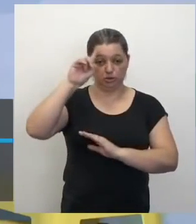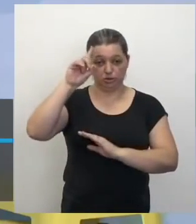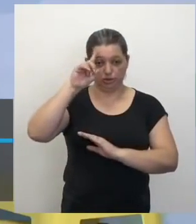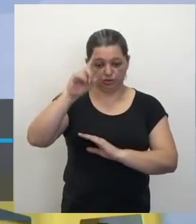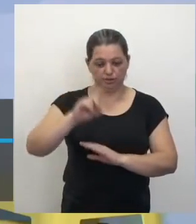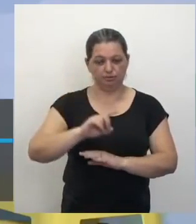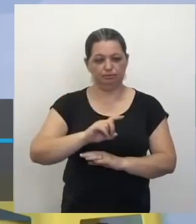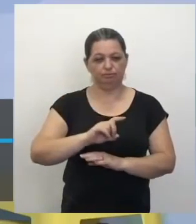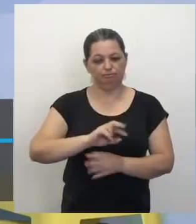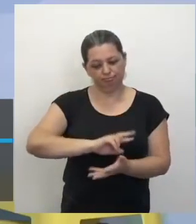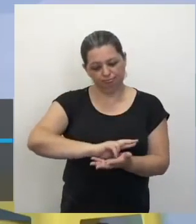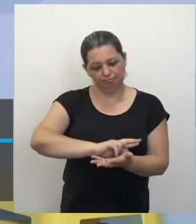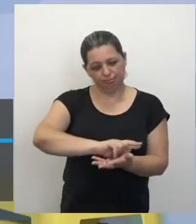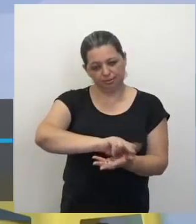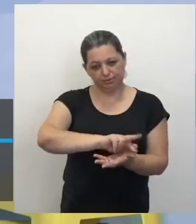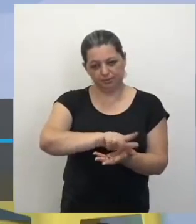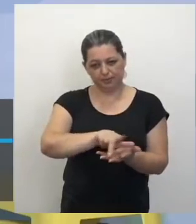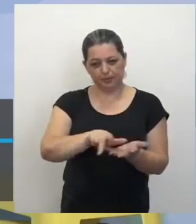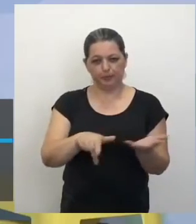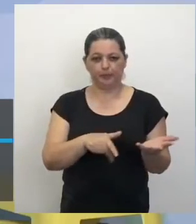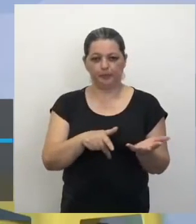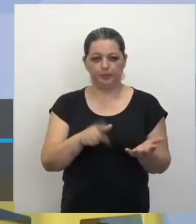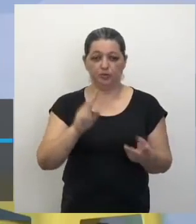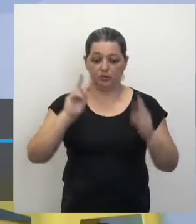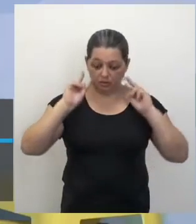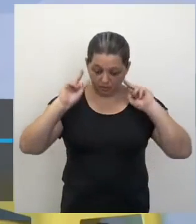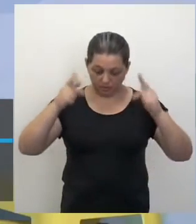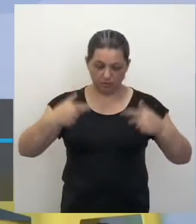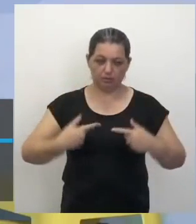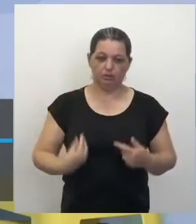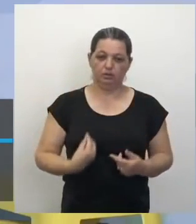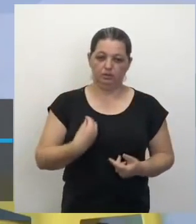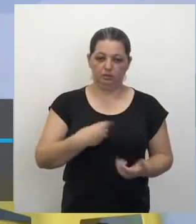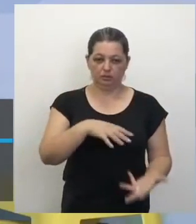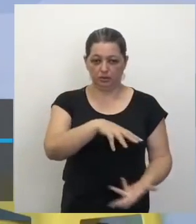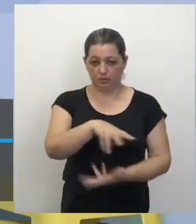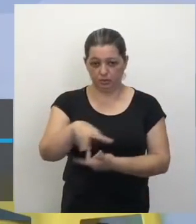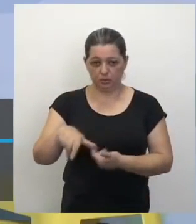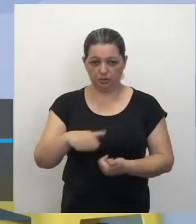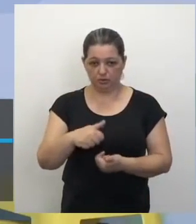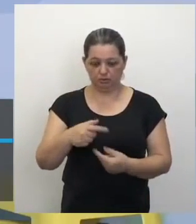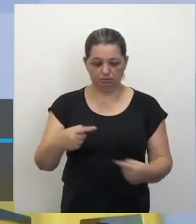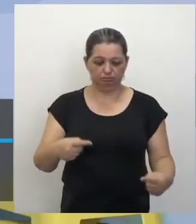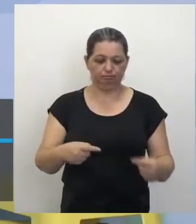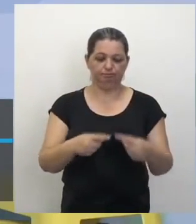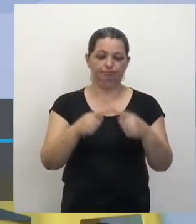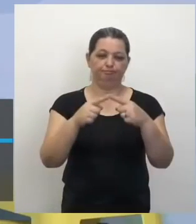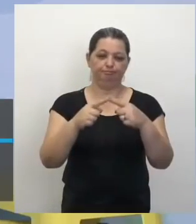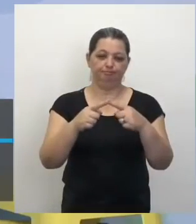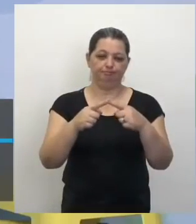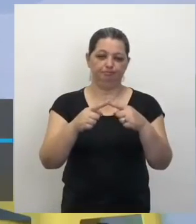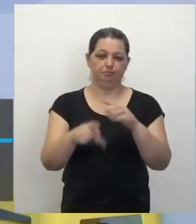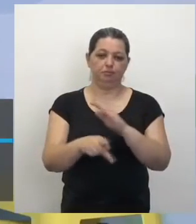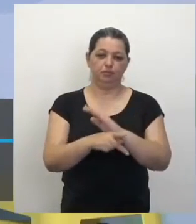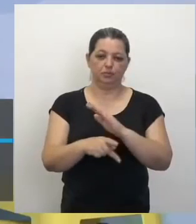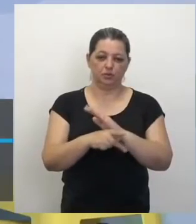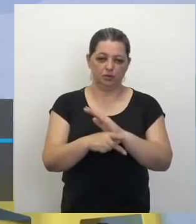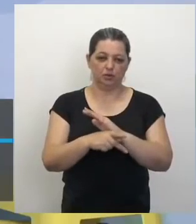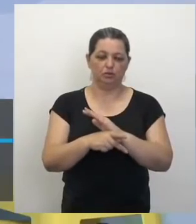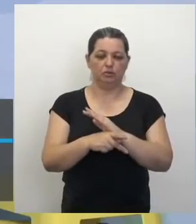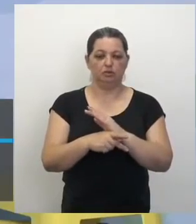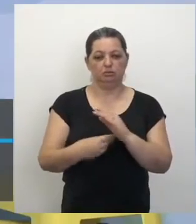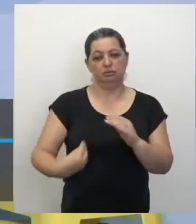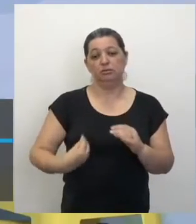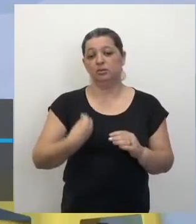você, como ser humano vivendo no planeta, se conecta com essa frequência para